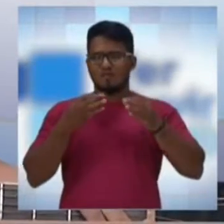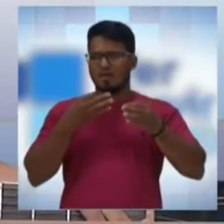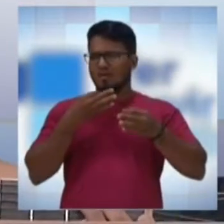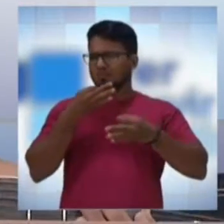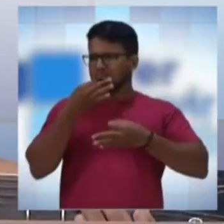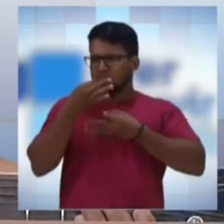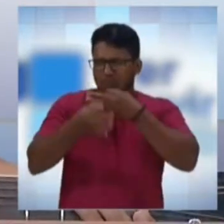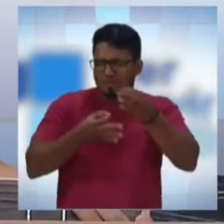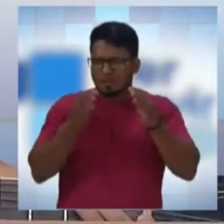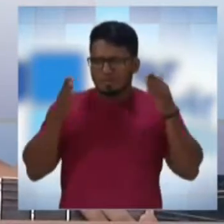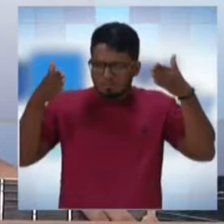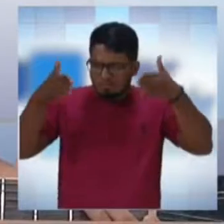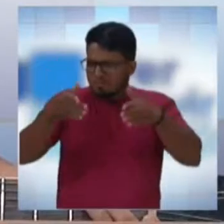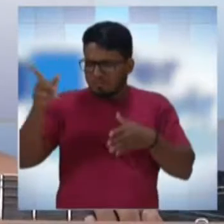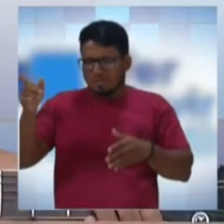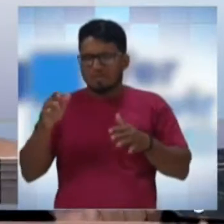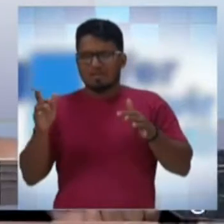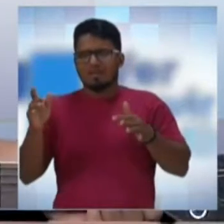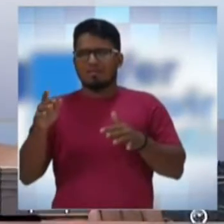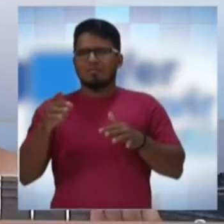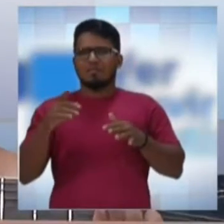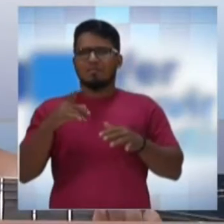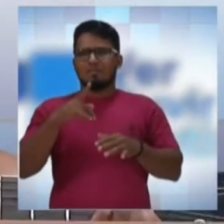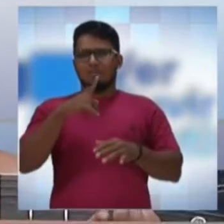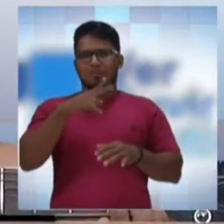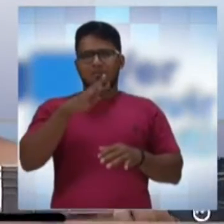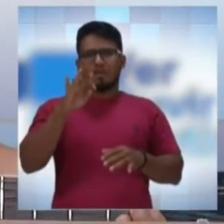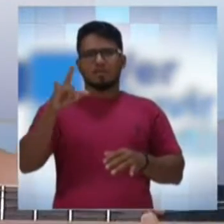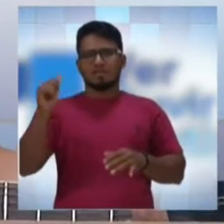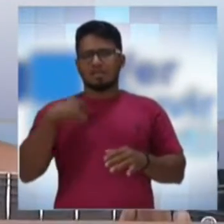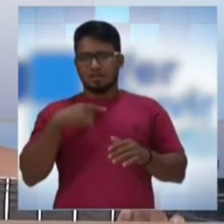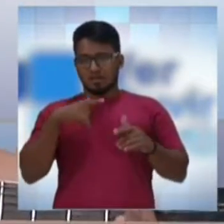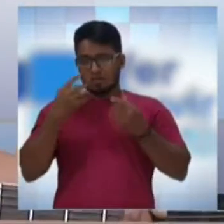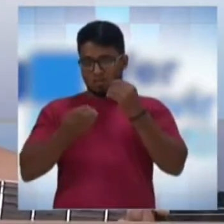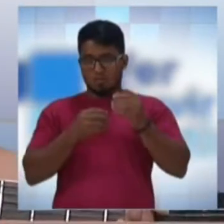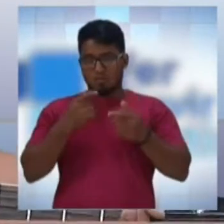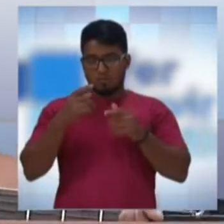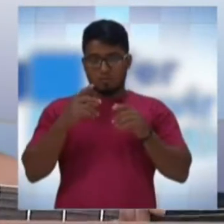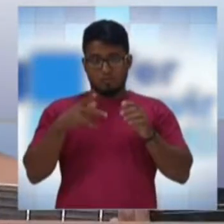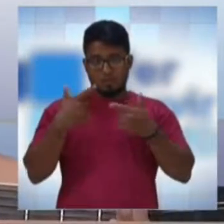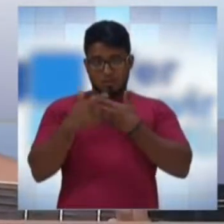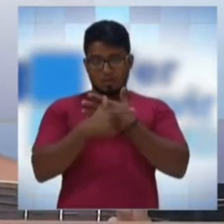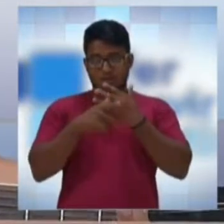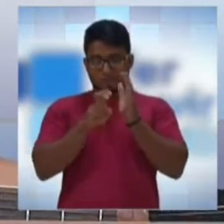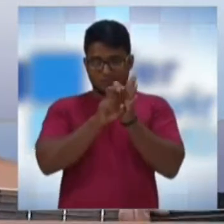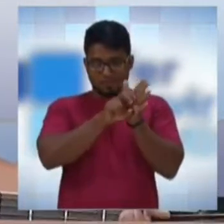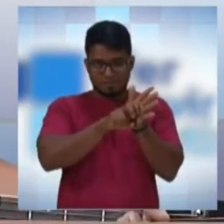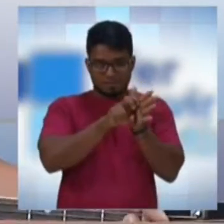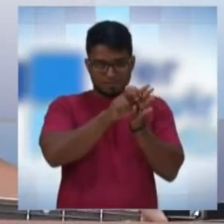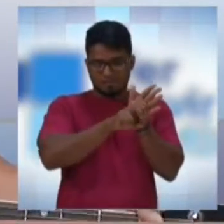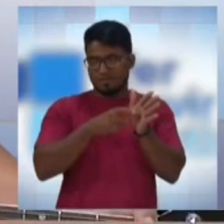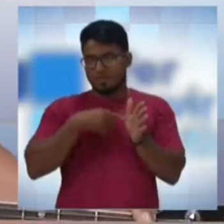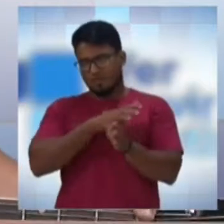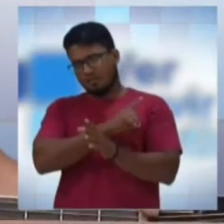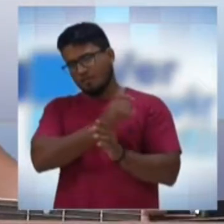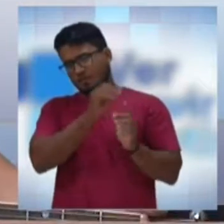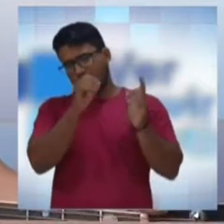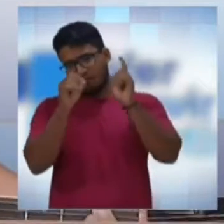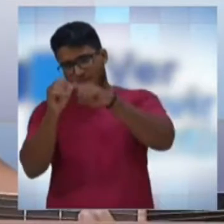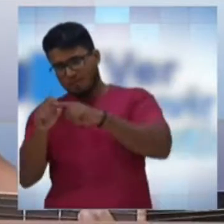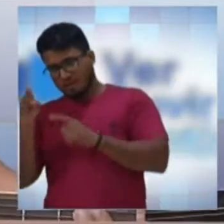fórum, né, estadual lá na cidade paulistana. E eu voltei lá como funcionária da CEID na época.